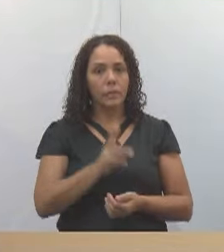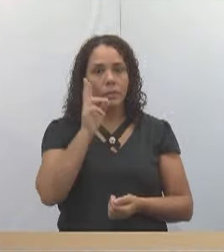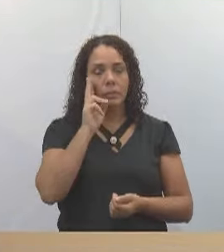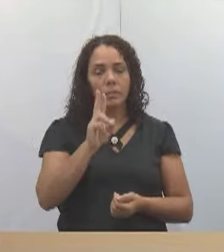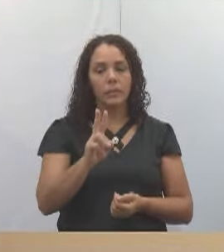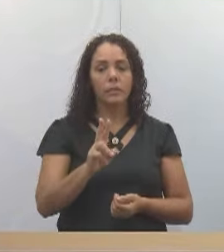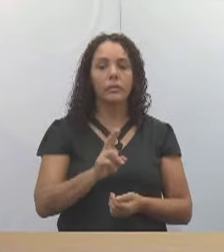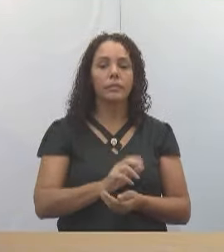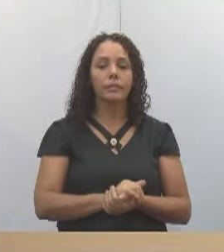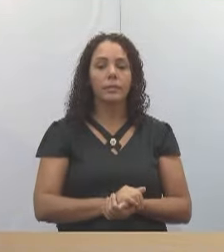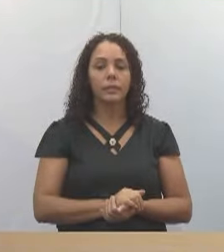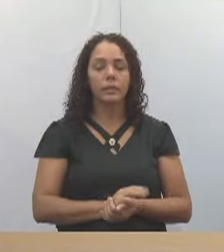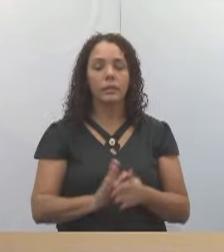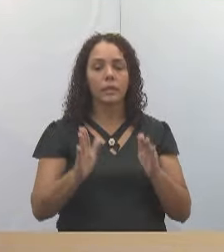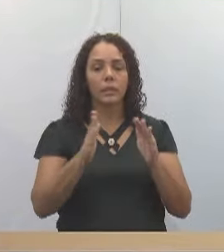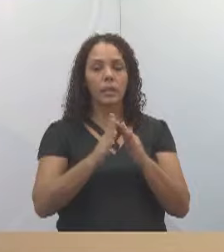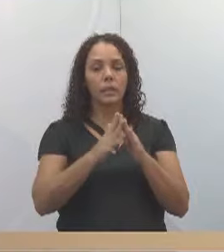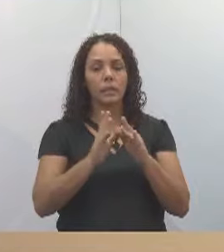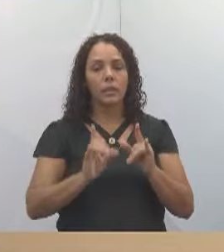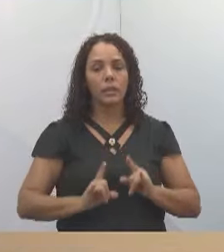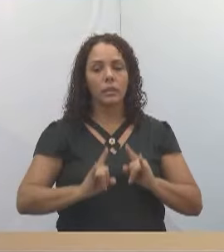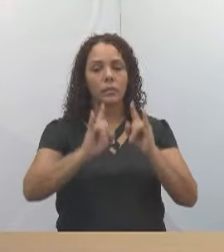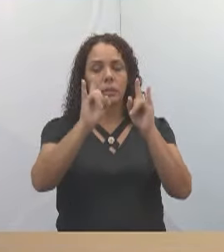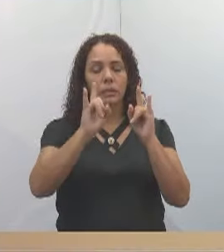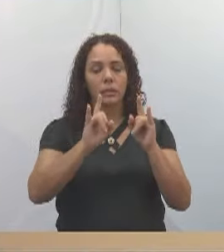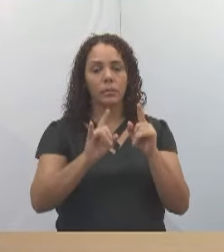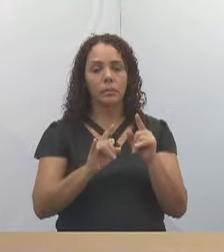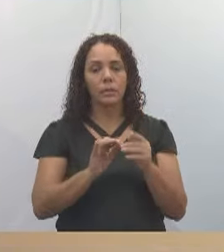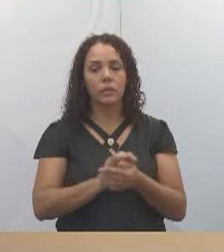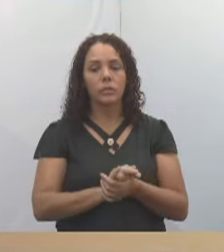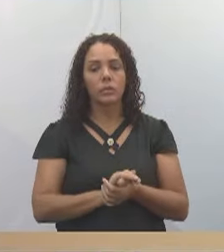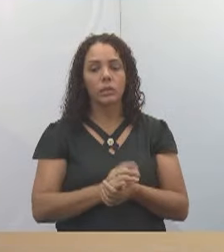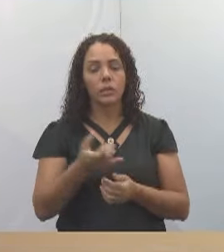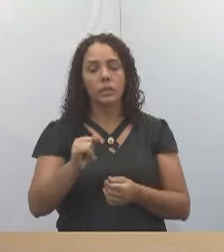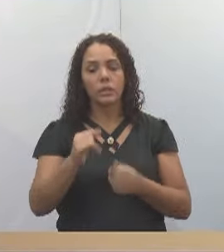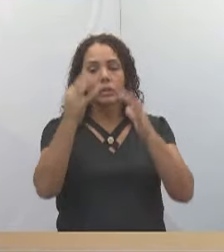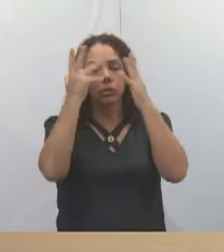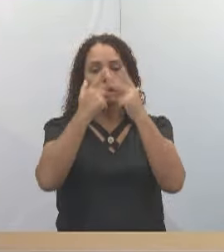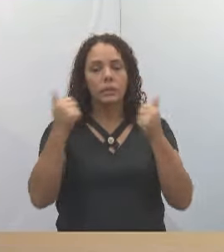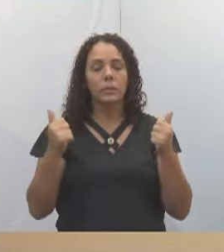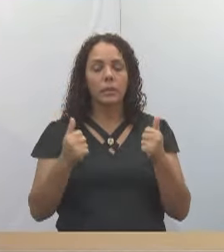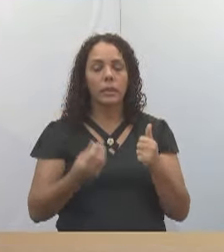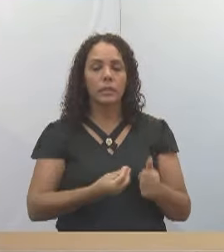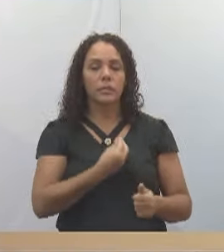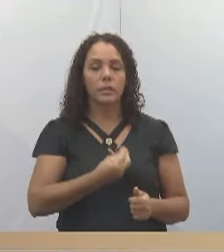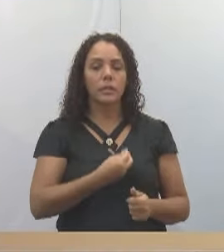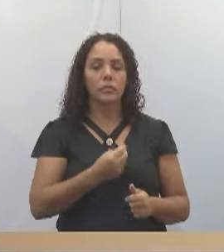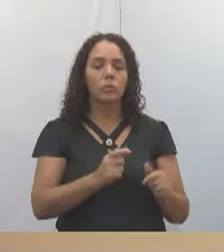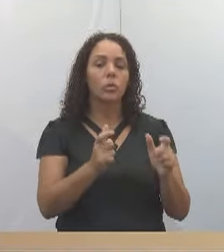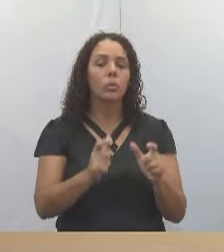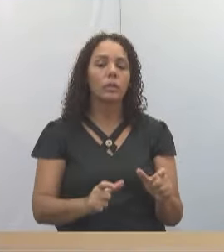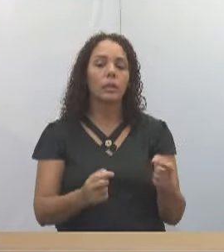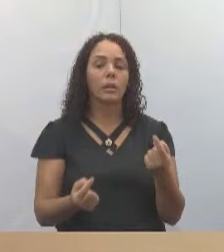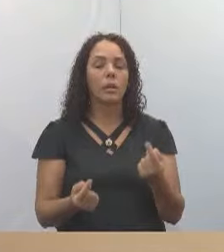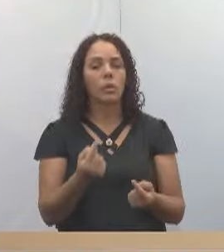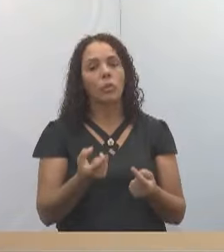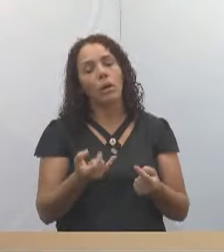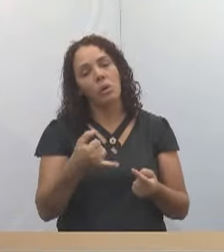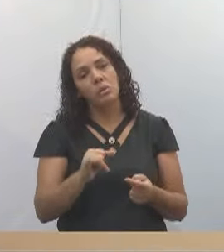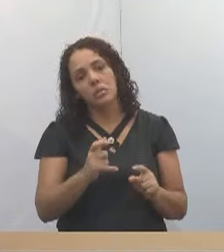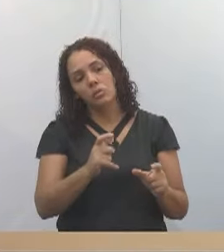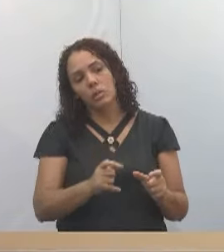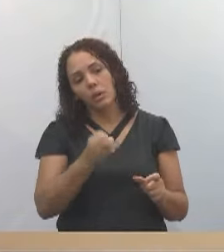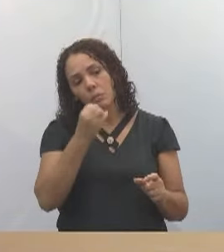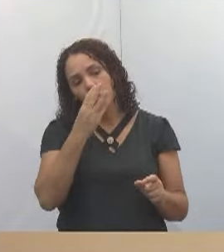casa em condomínio de cidade e os animais estão em sacada, locais sem higiene, sem